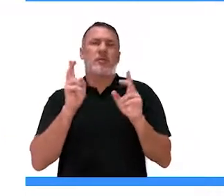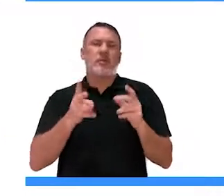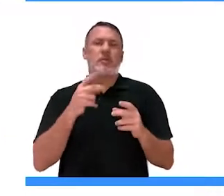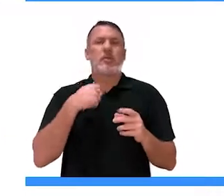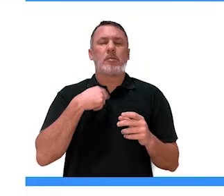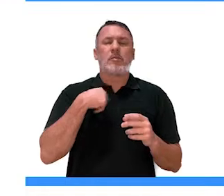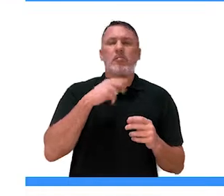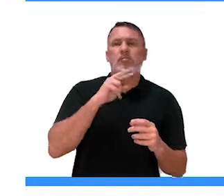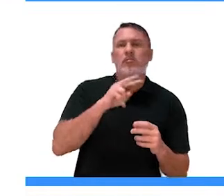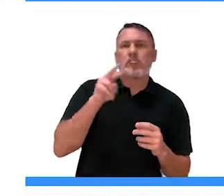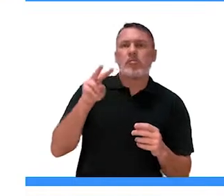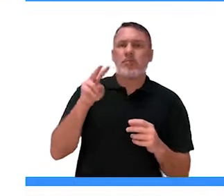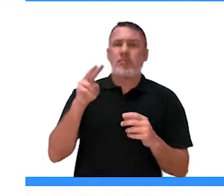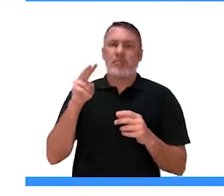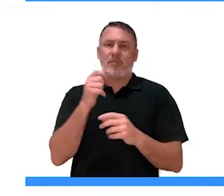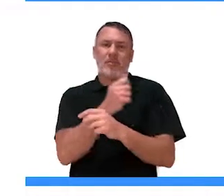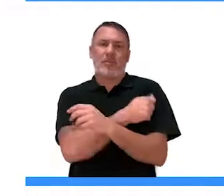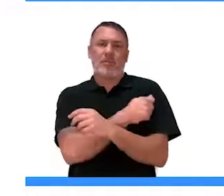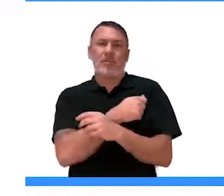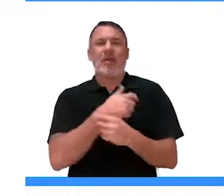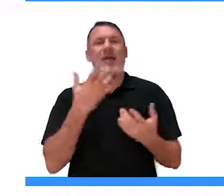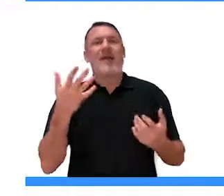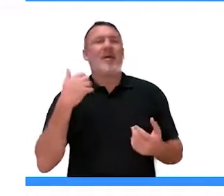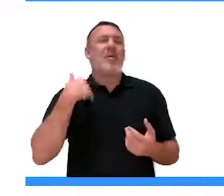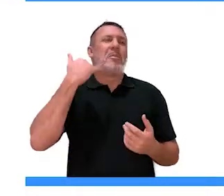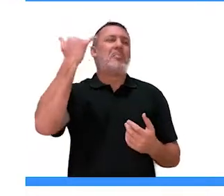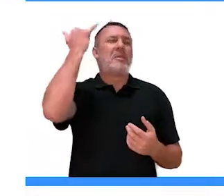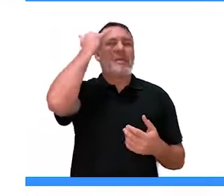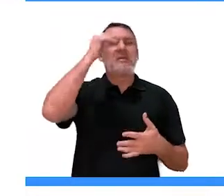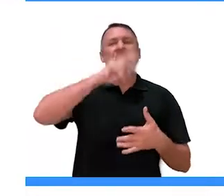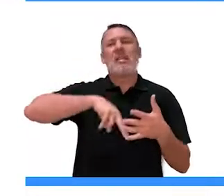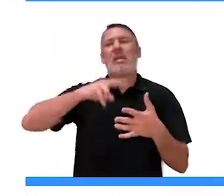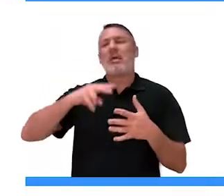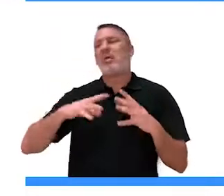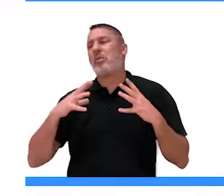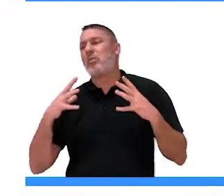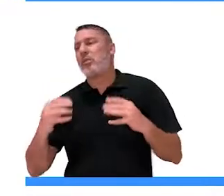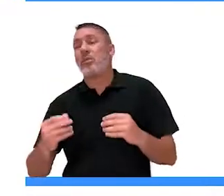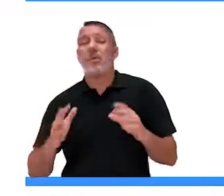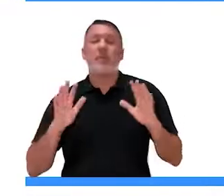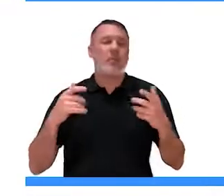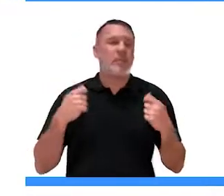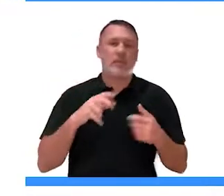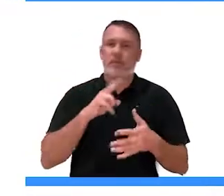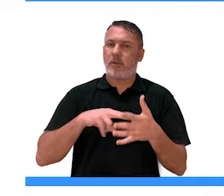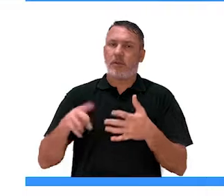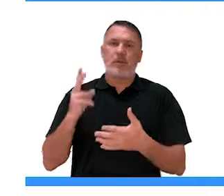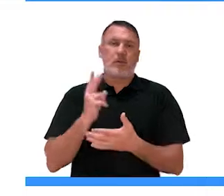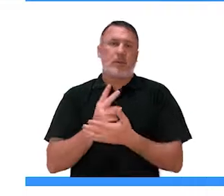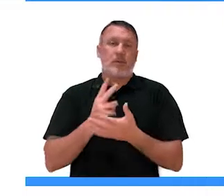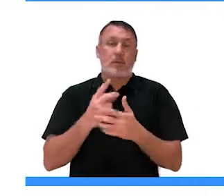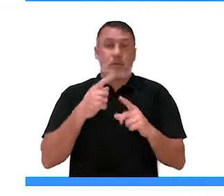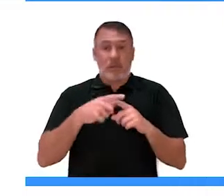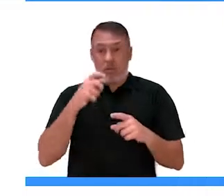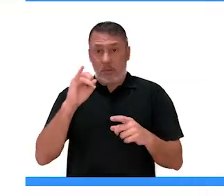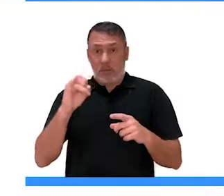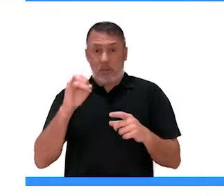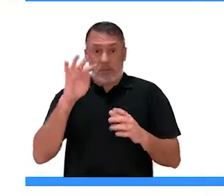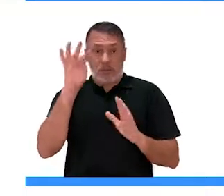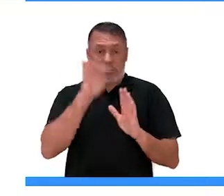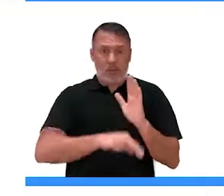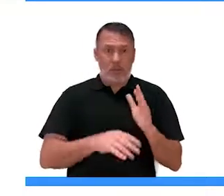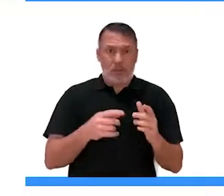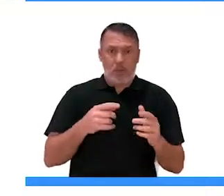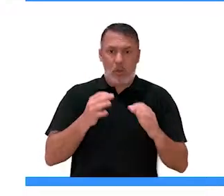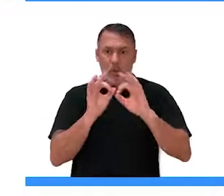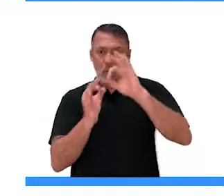me deparo muitas vezes com alunos que reclamam que tem preguiça de ler o texto todo. E é preciso ler bem o texto, mesmo que ele